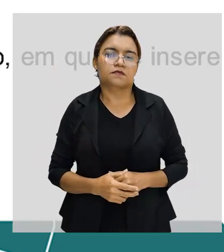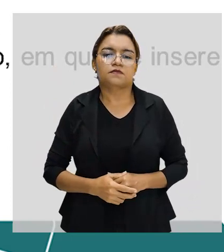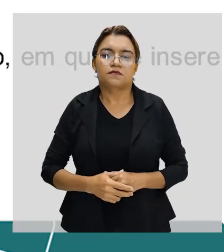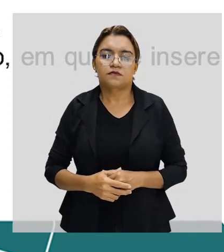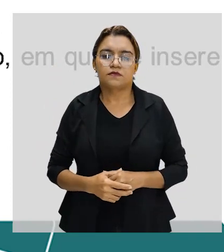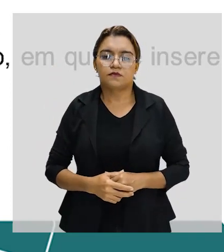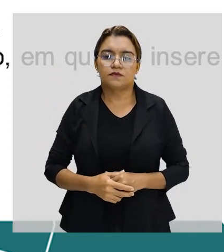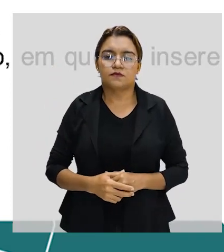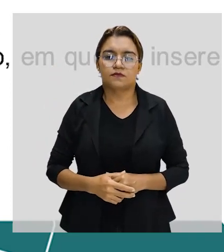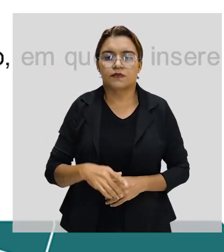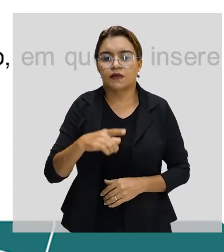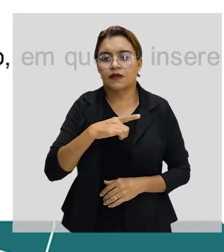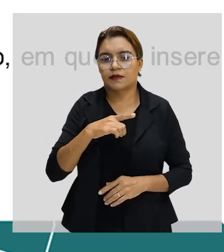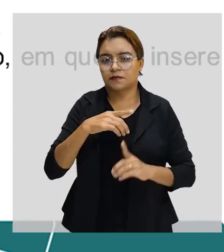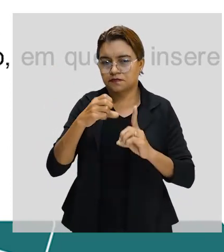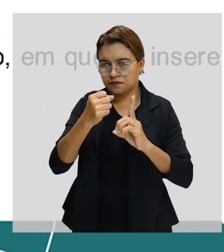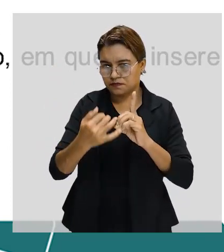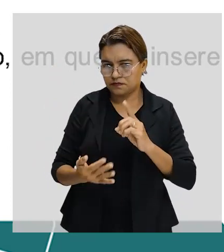Considere os dados.